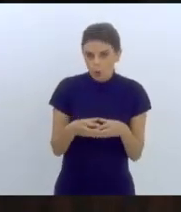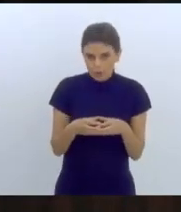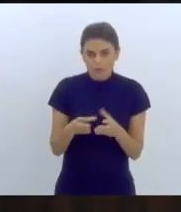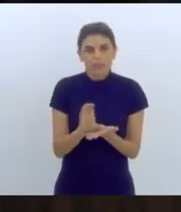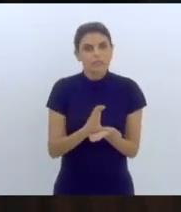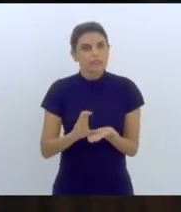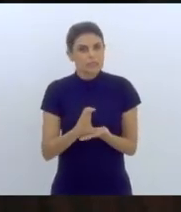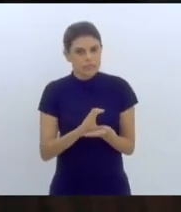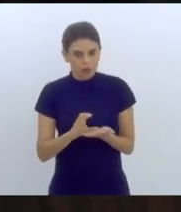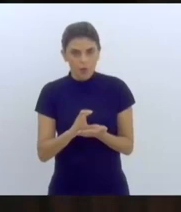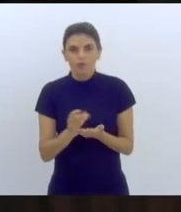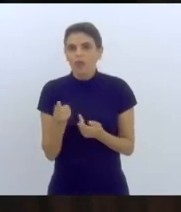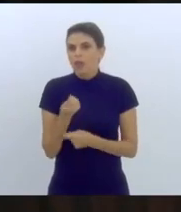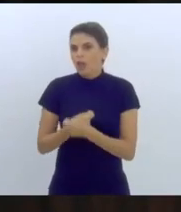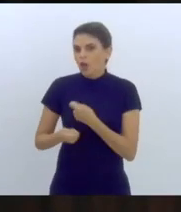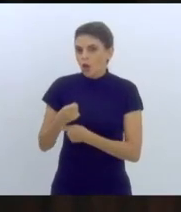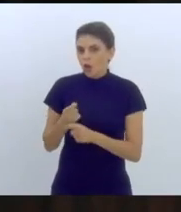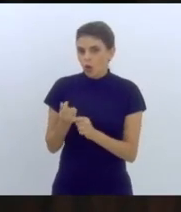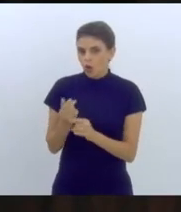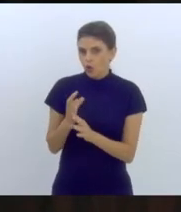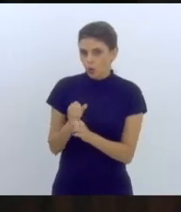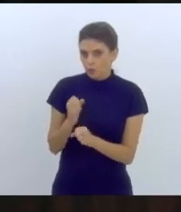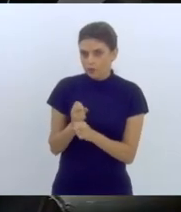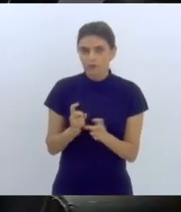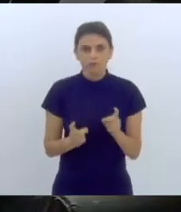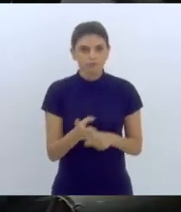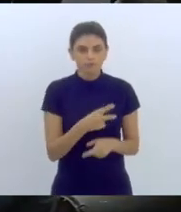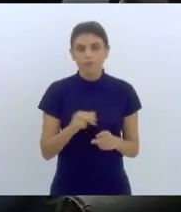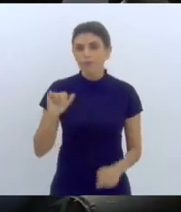Indústria e Comércio, deputado Anderson Moraes.